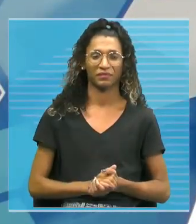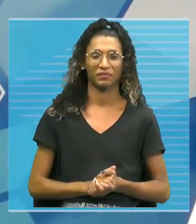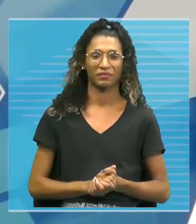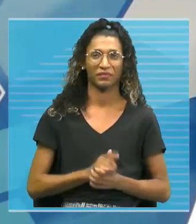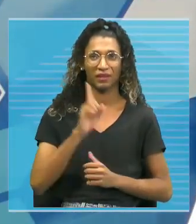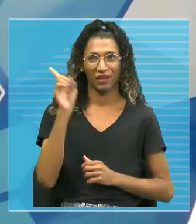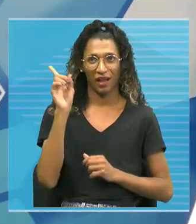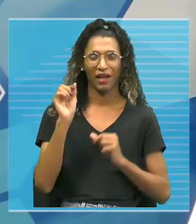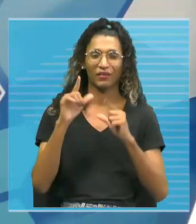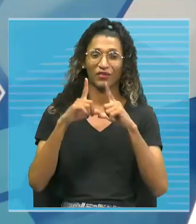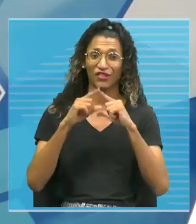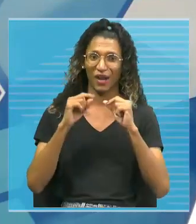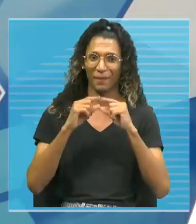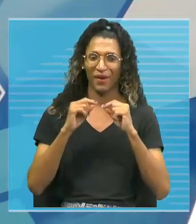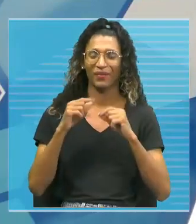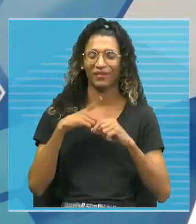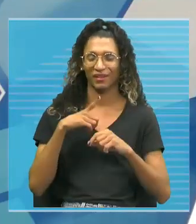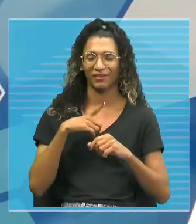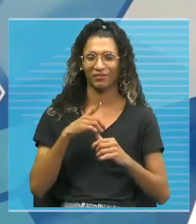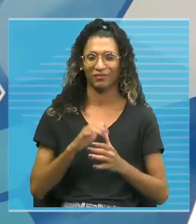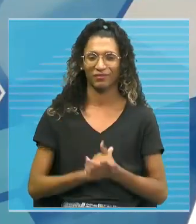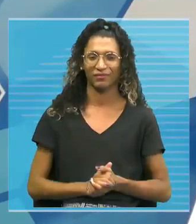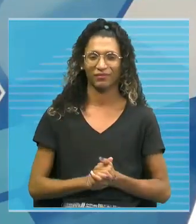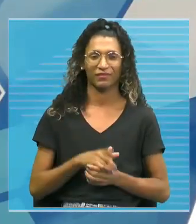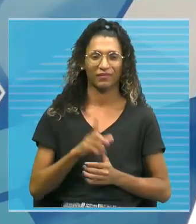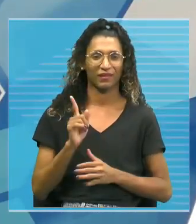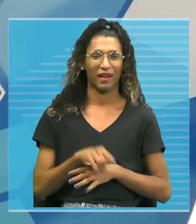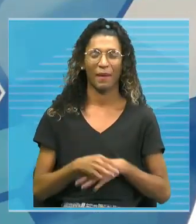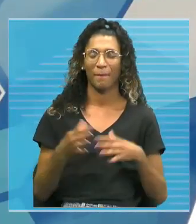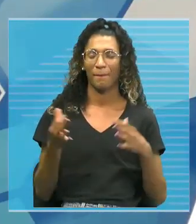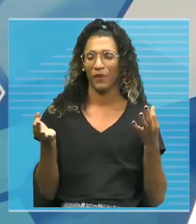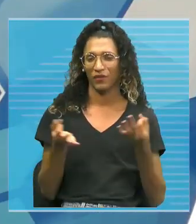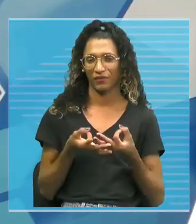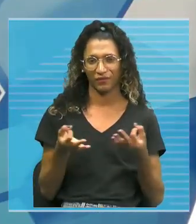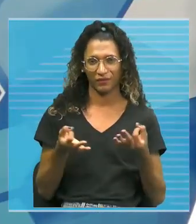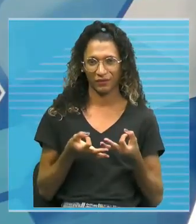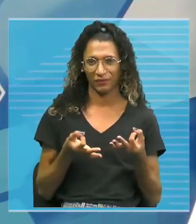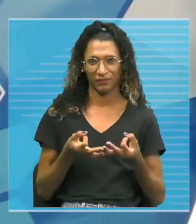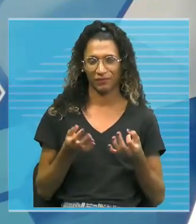É possível, cara. É perfeitamente possível.